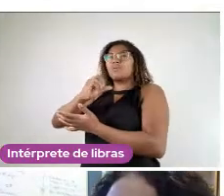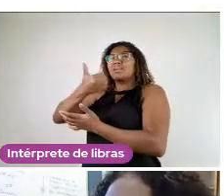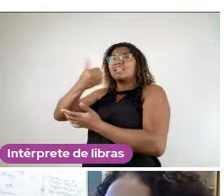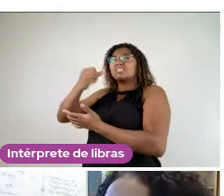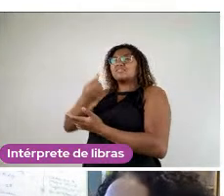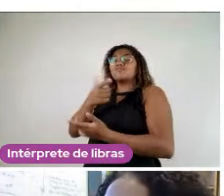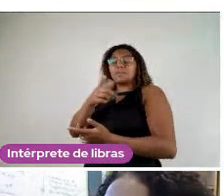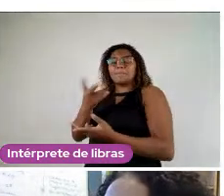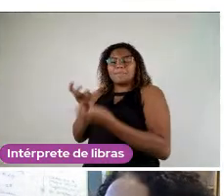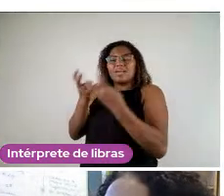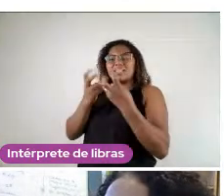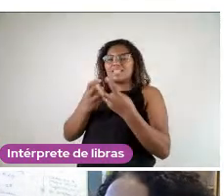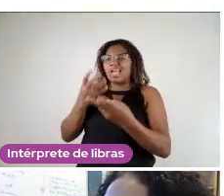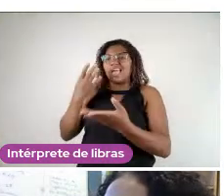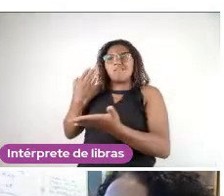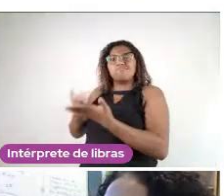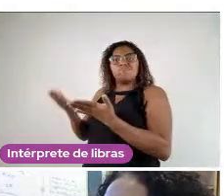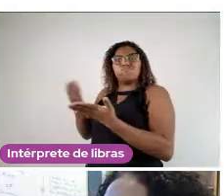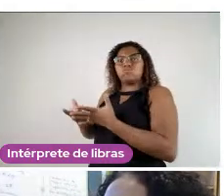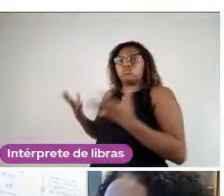né?